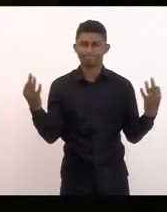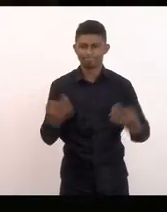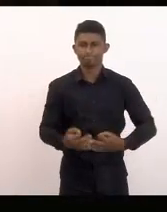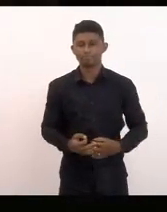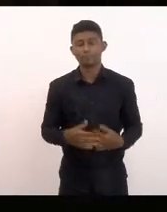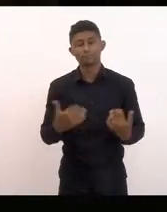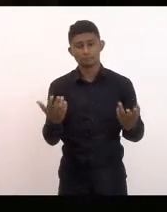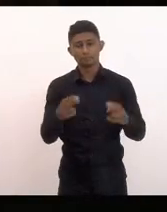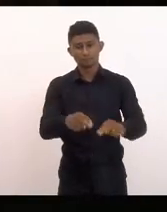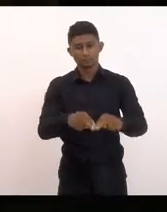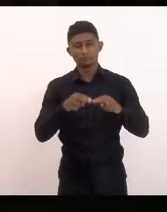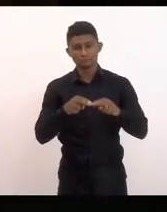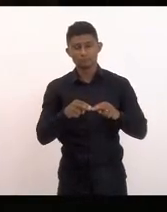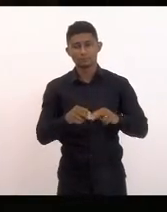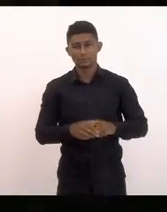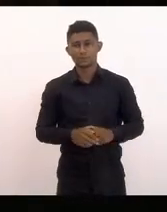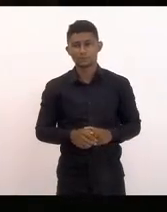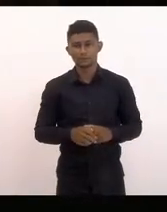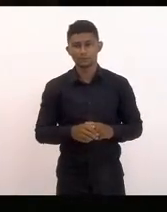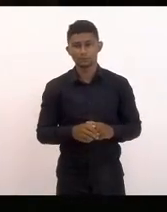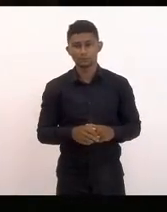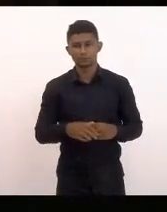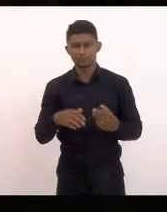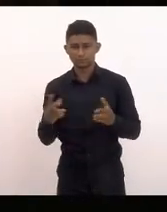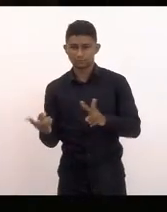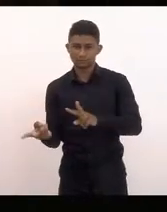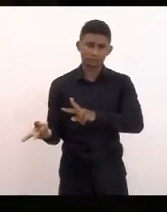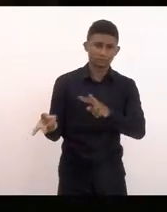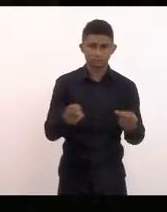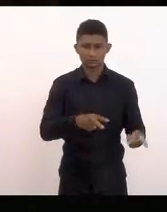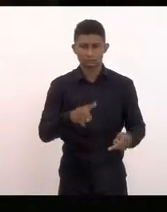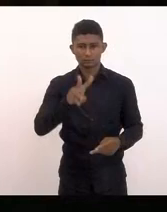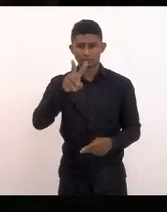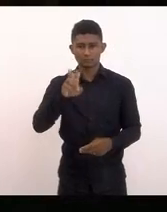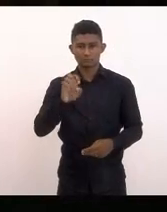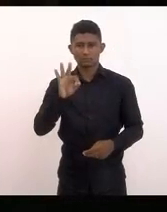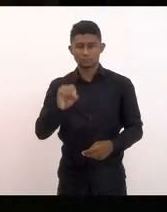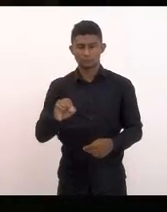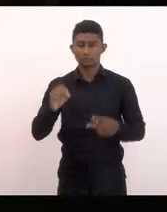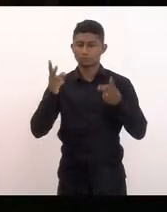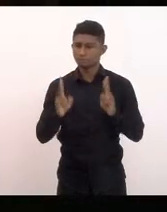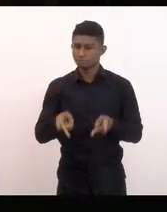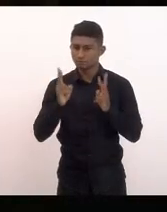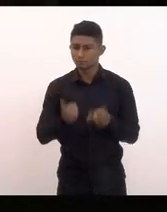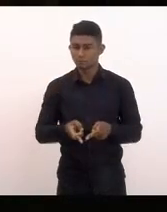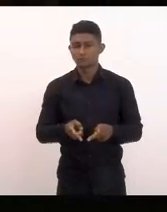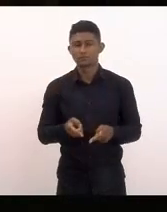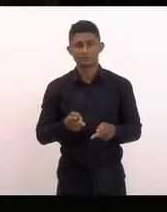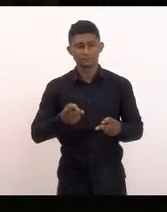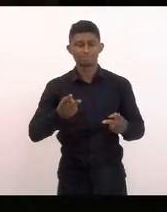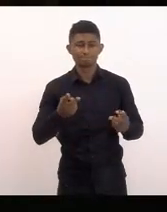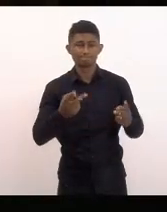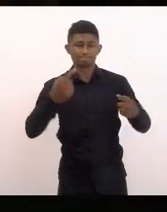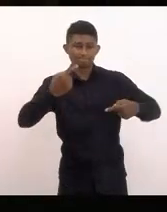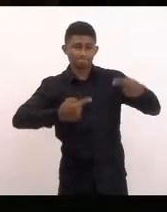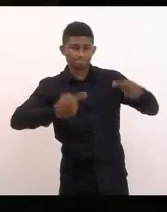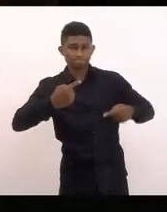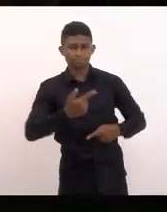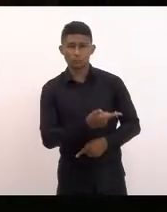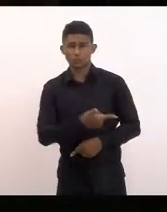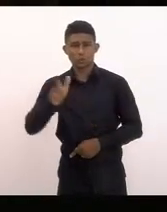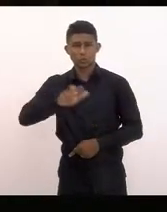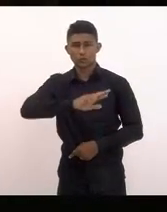E é por isso, e por esta razão, que o encaminhamento pela manutenção do veto traz outra discussão. A possibilidade de